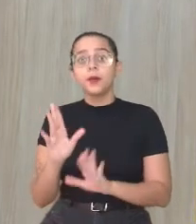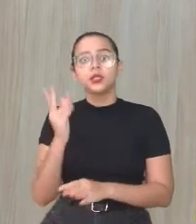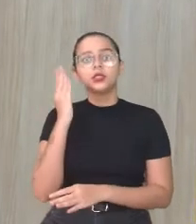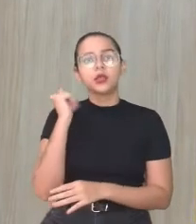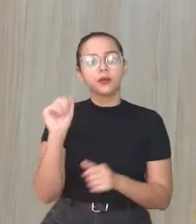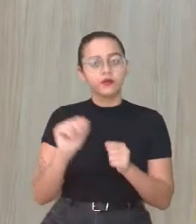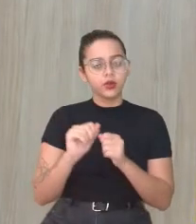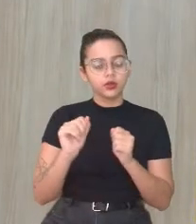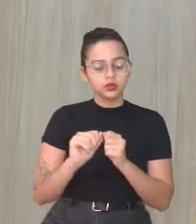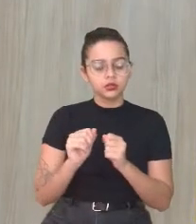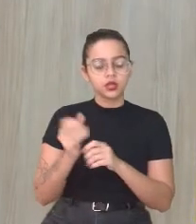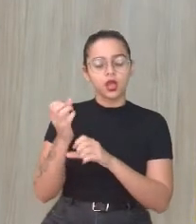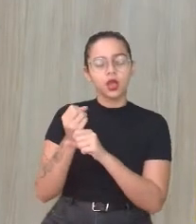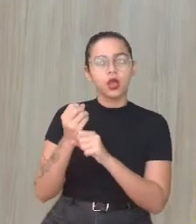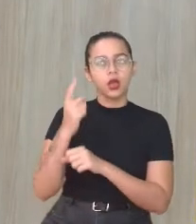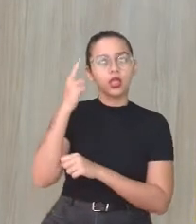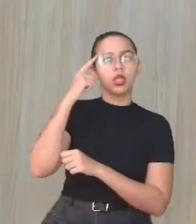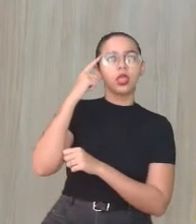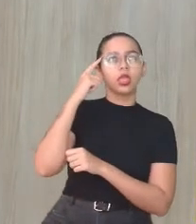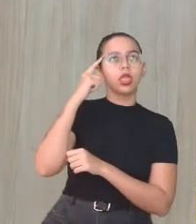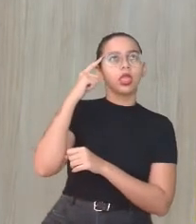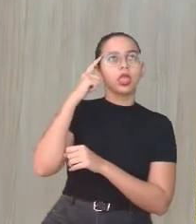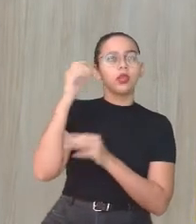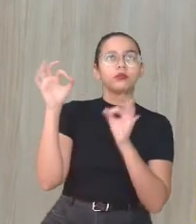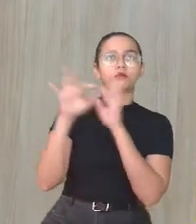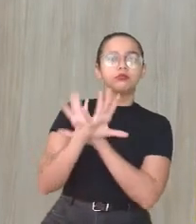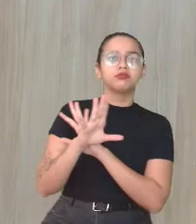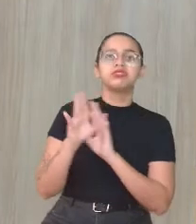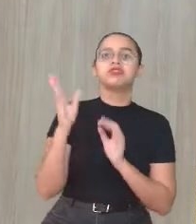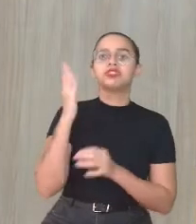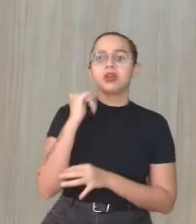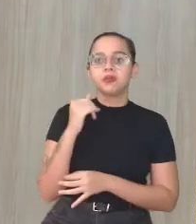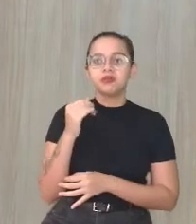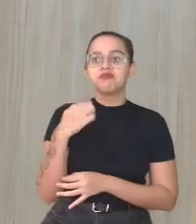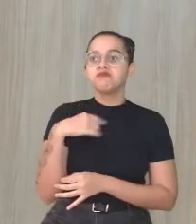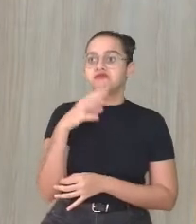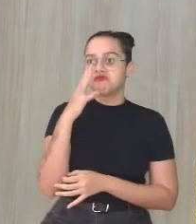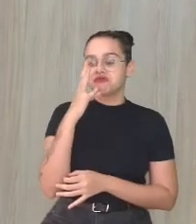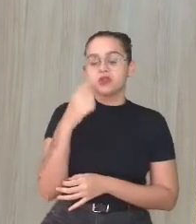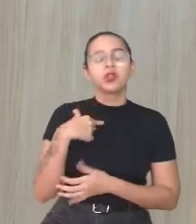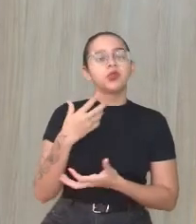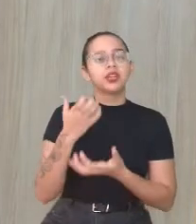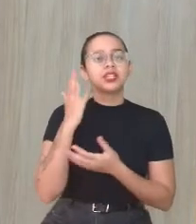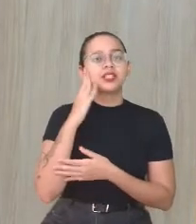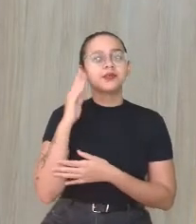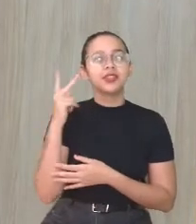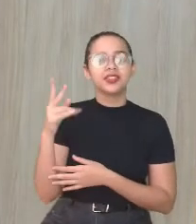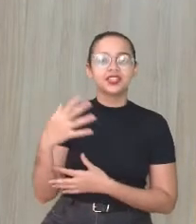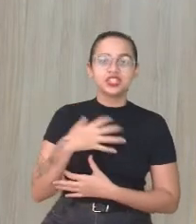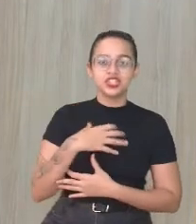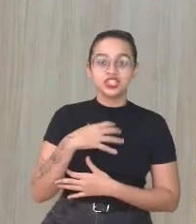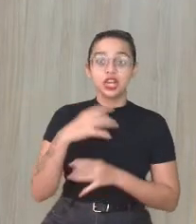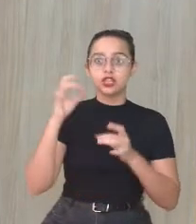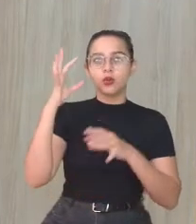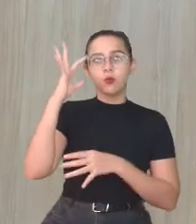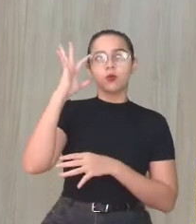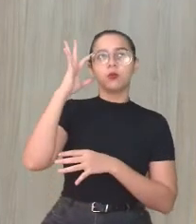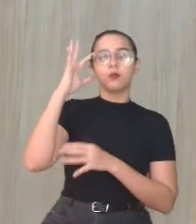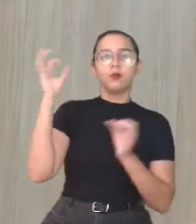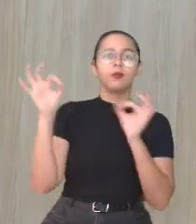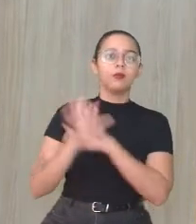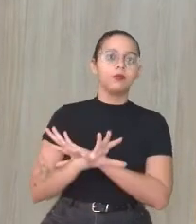fazer um cálculo de cabeça com porcentagem impressionante. Queria eu saber fazer daquela forma, né? Enquanto que